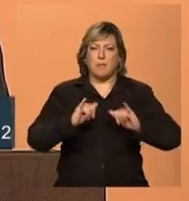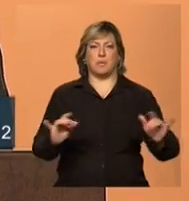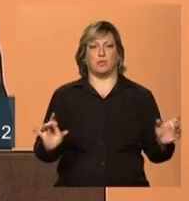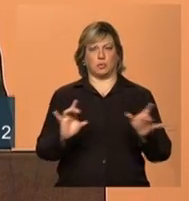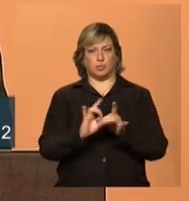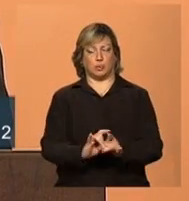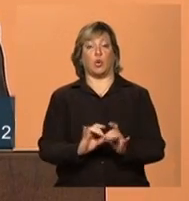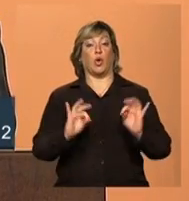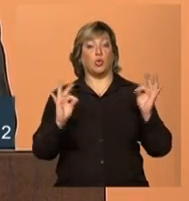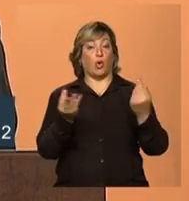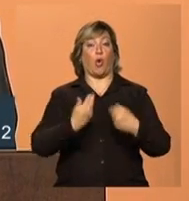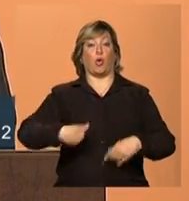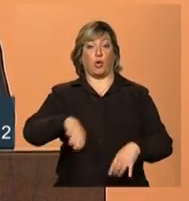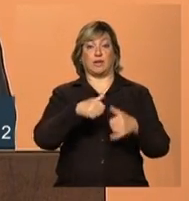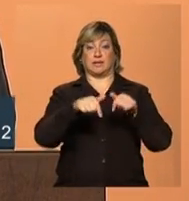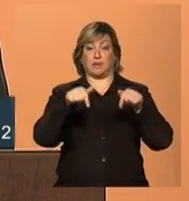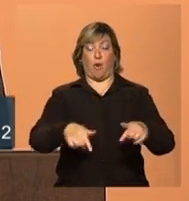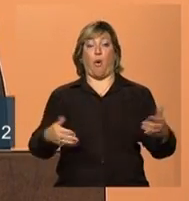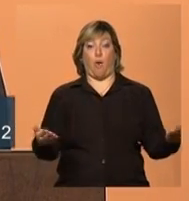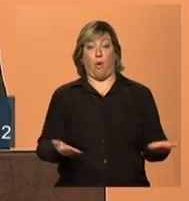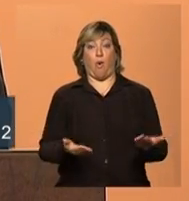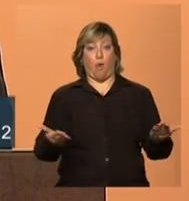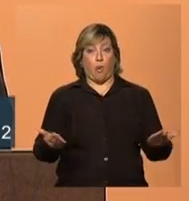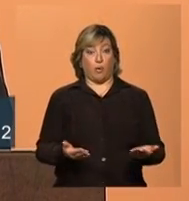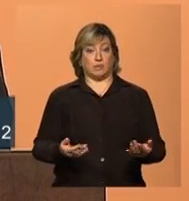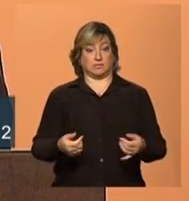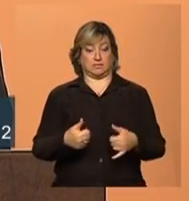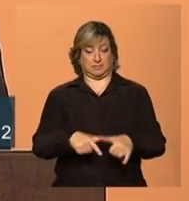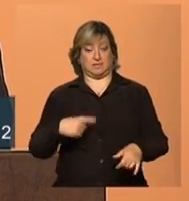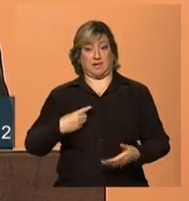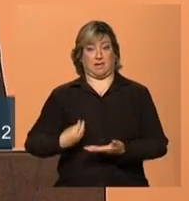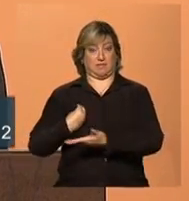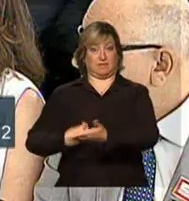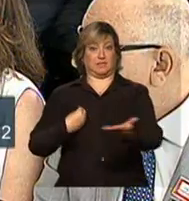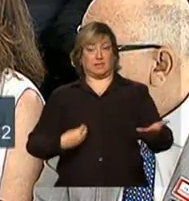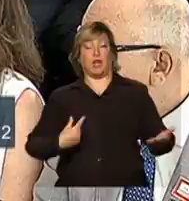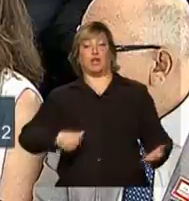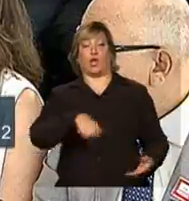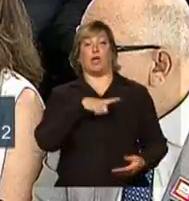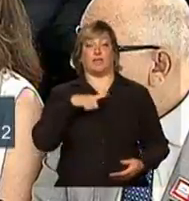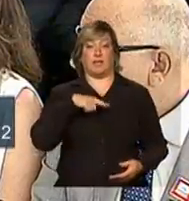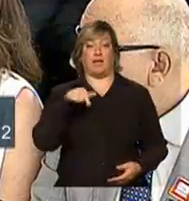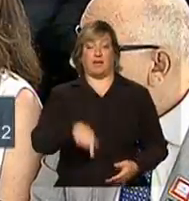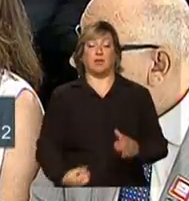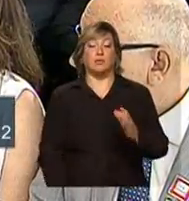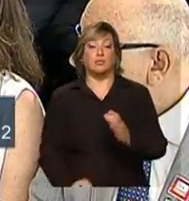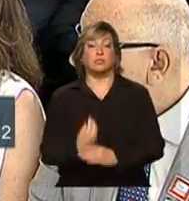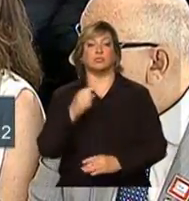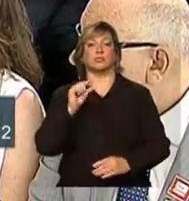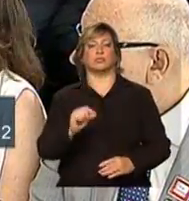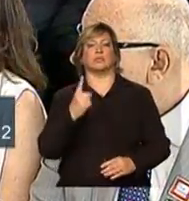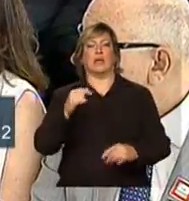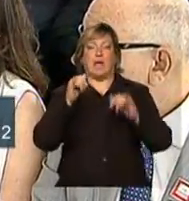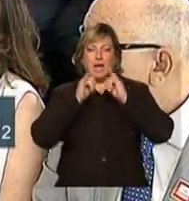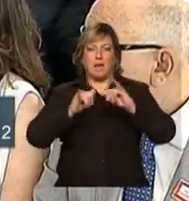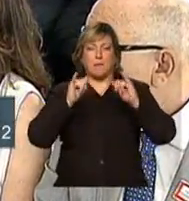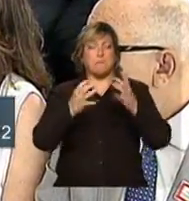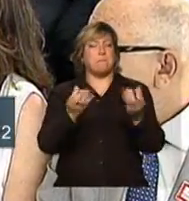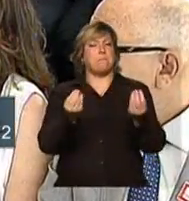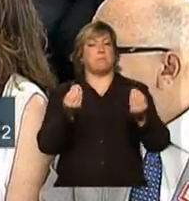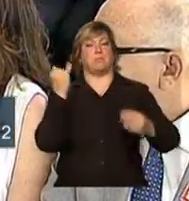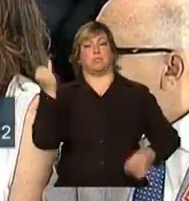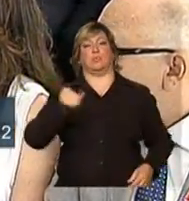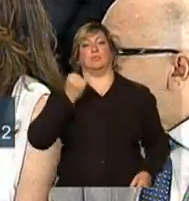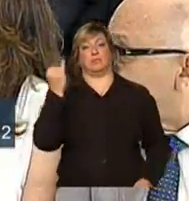que estamos aqui hoje, todos presentes aqui, isso aqui nós estamos lançando uma campanha muito